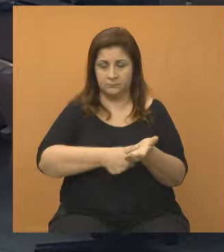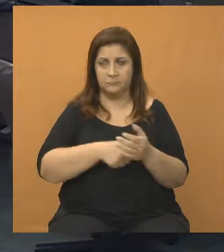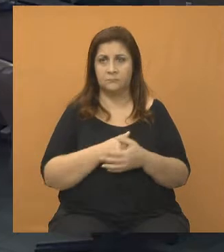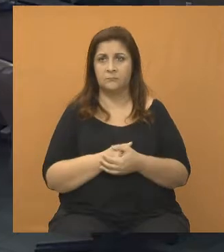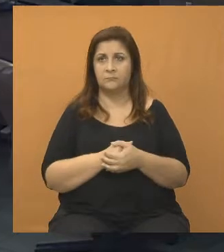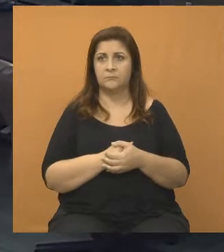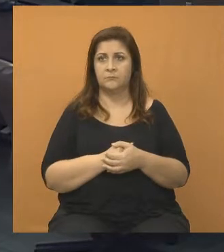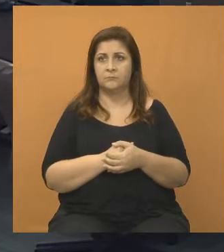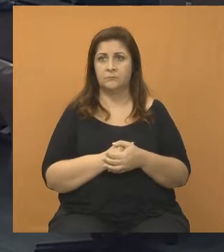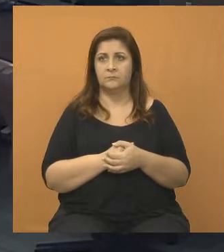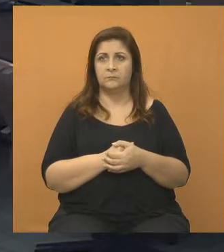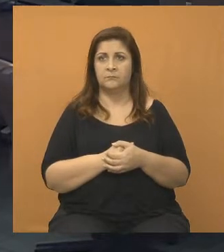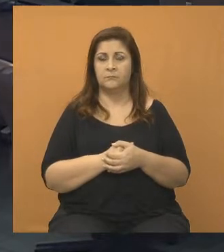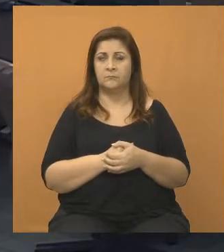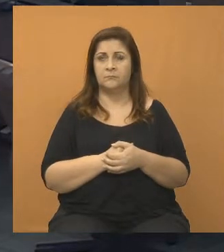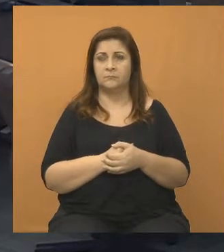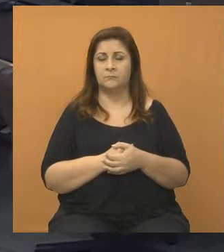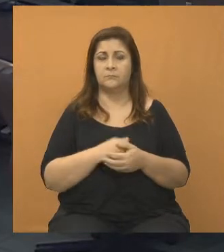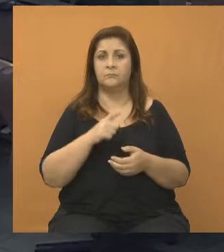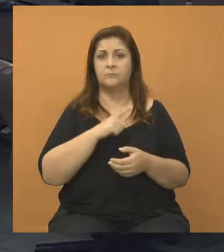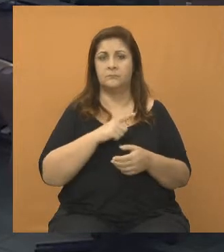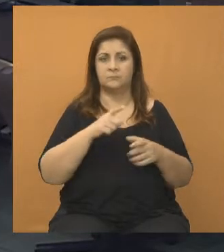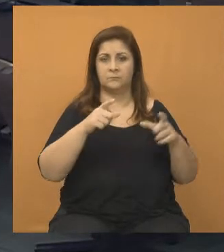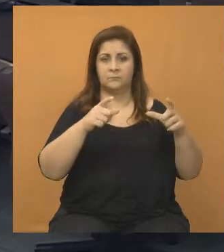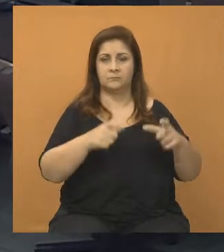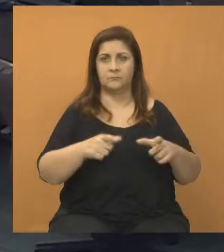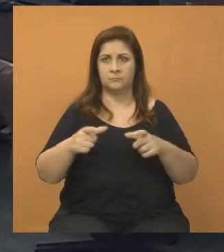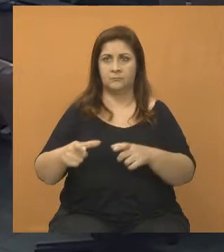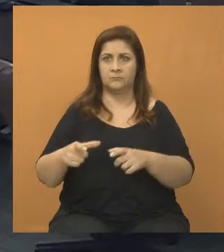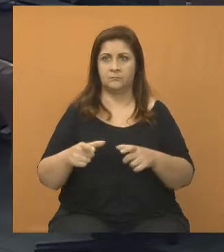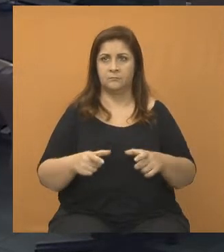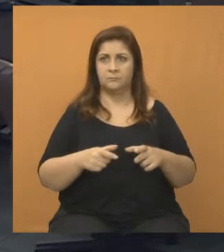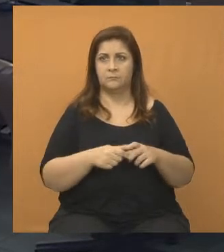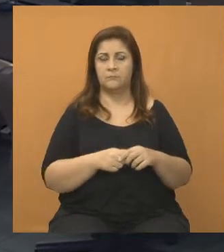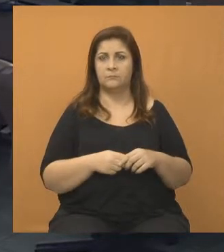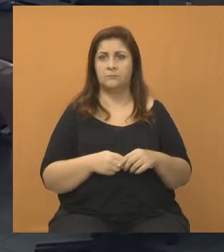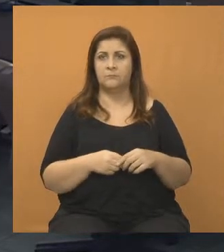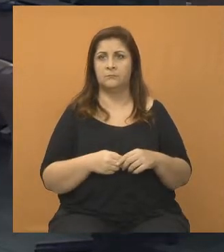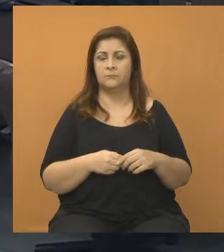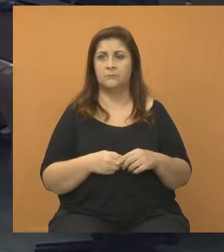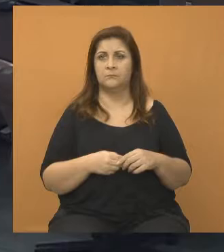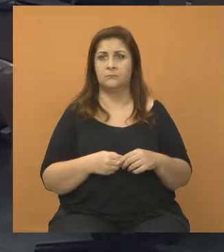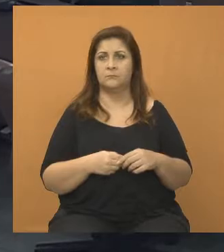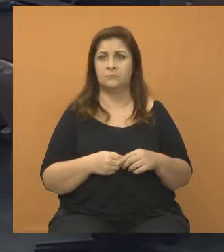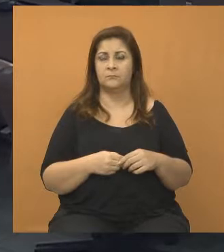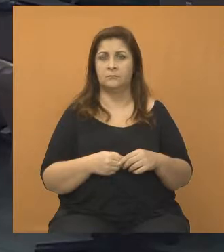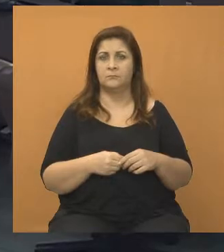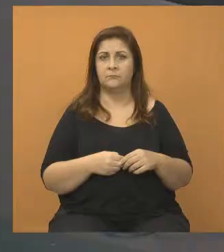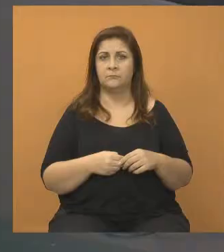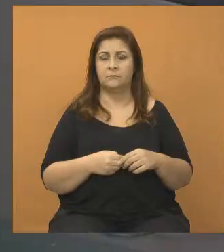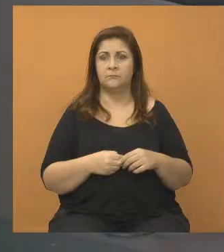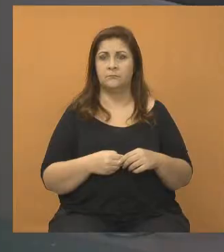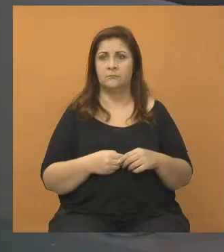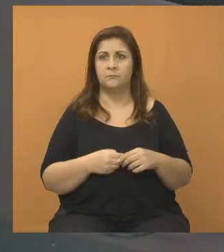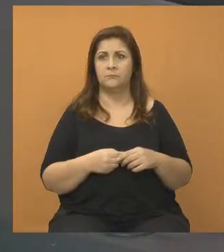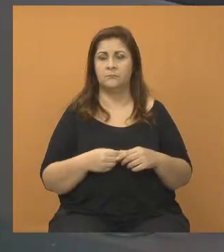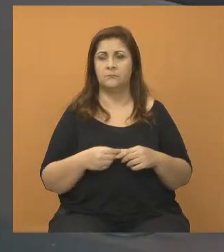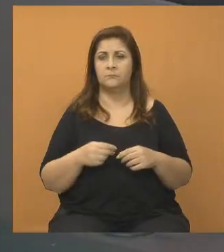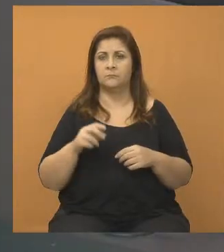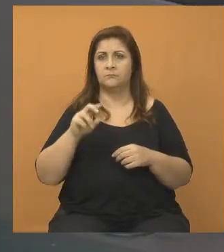o documento? Alguns lugares, né, Chácara Jardim Bela Vista 2 e 1, 22 de